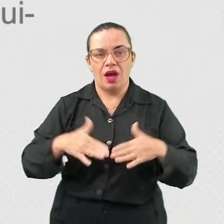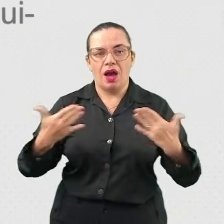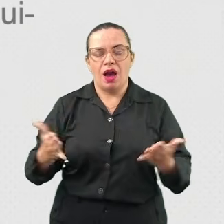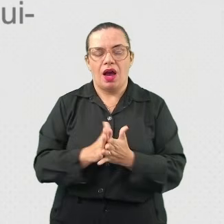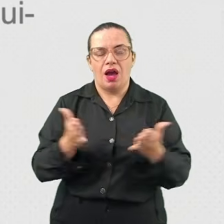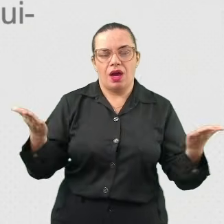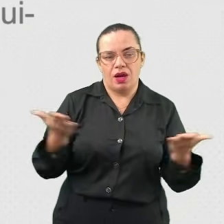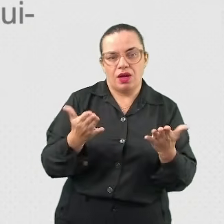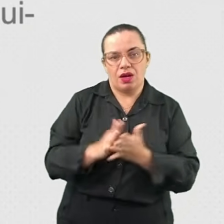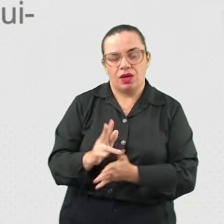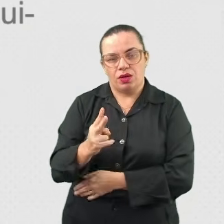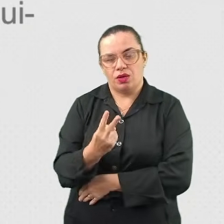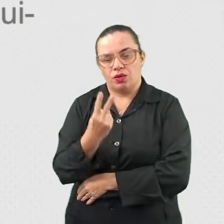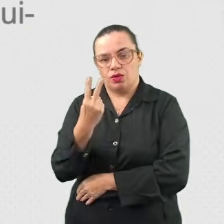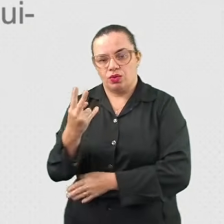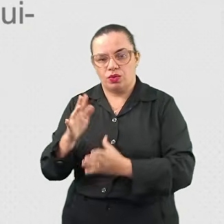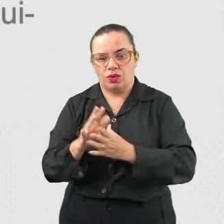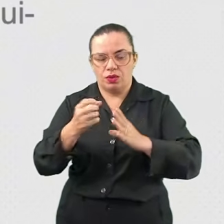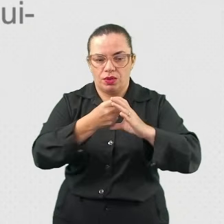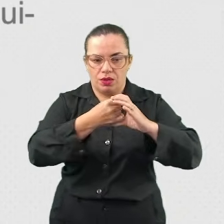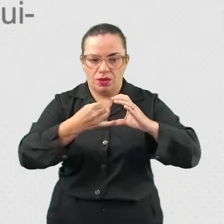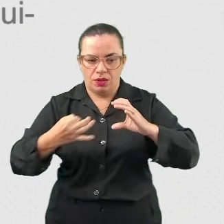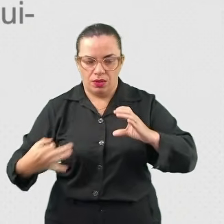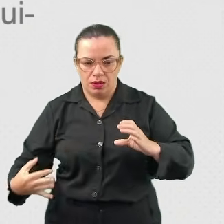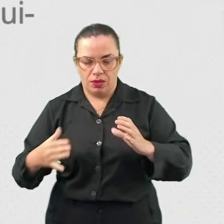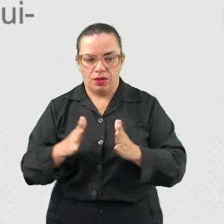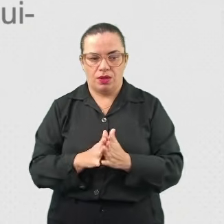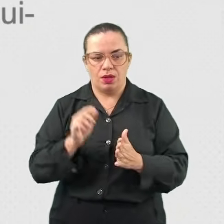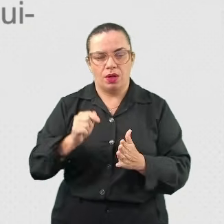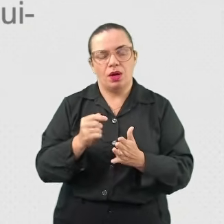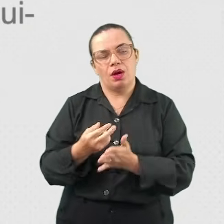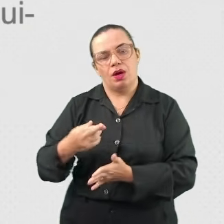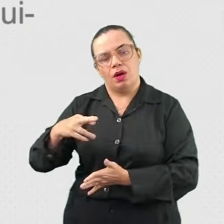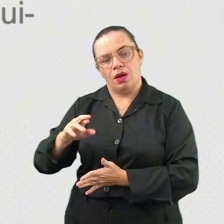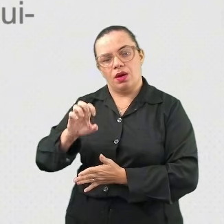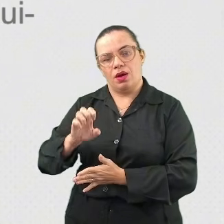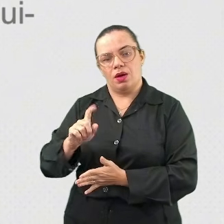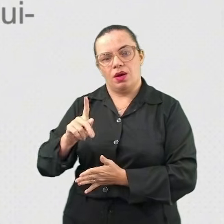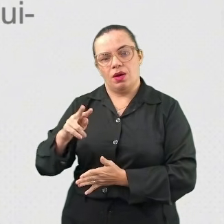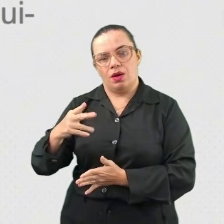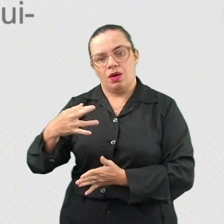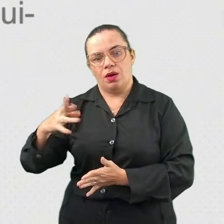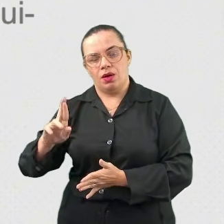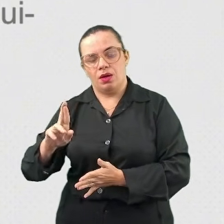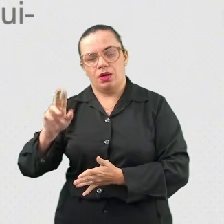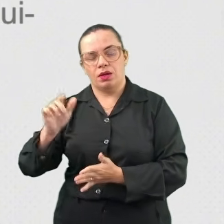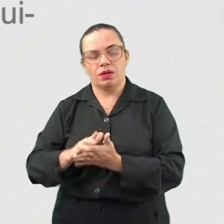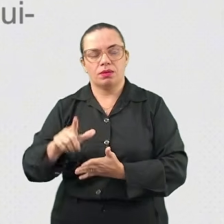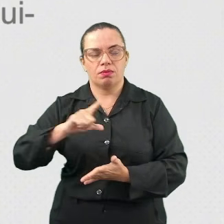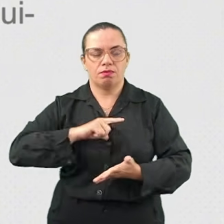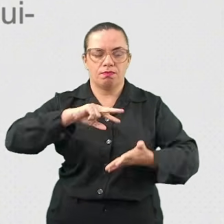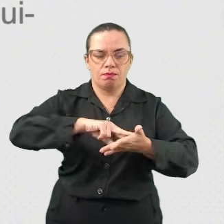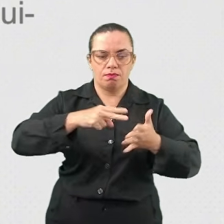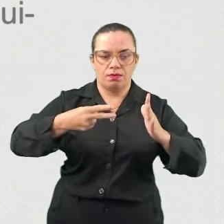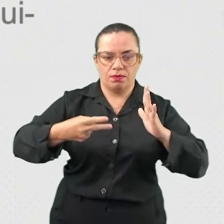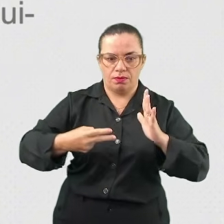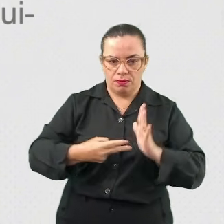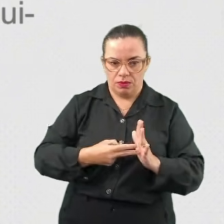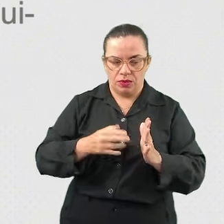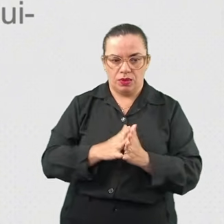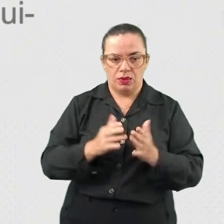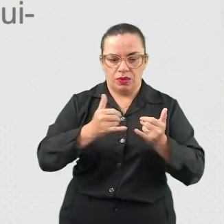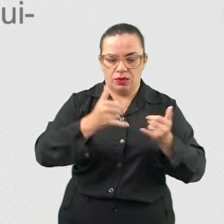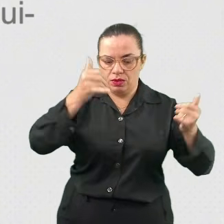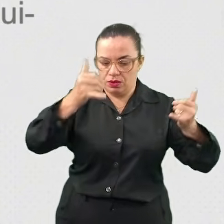polígono bastante importante, ele é chamado de polígono regular. Tá? Então, o que é um polígono regular? É aquele que ao mesmo tempo é equilátero